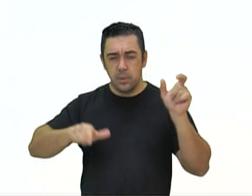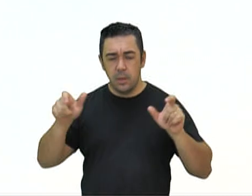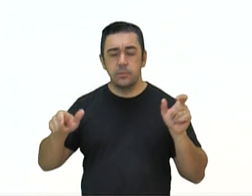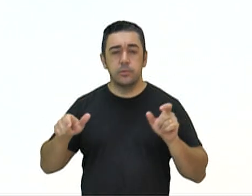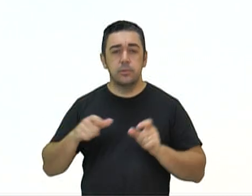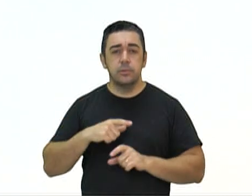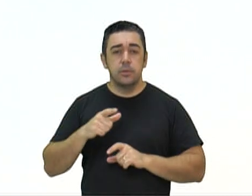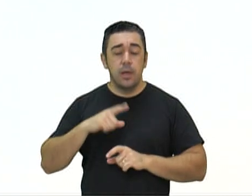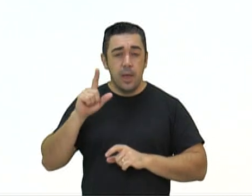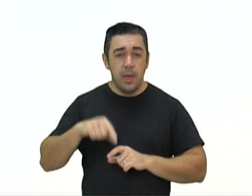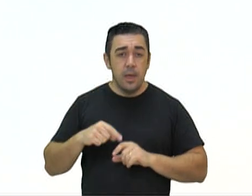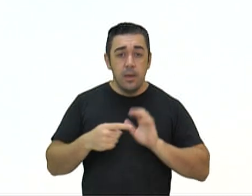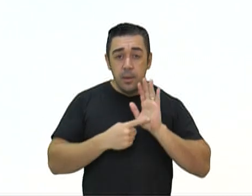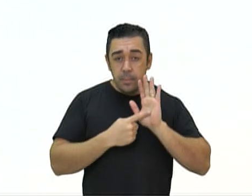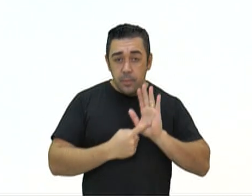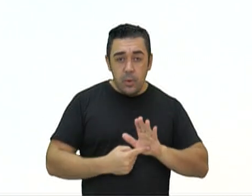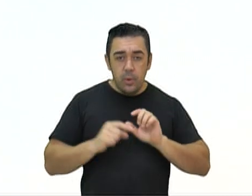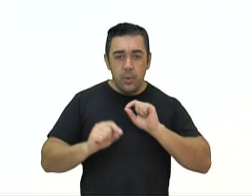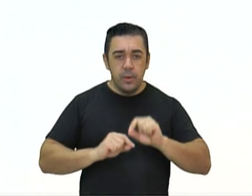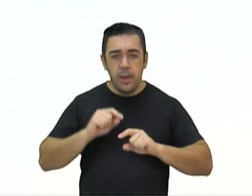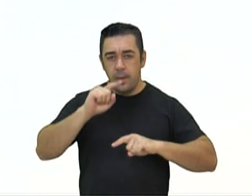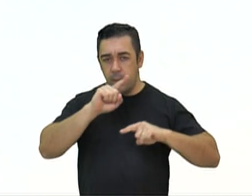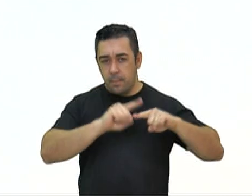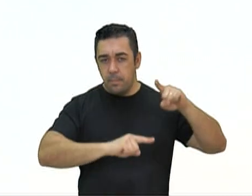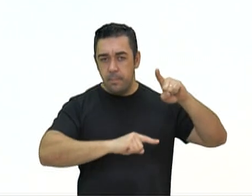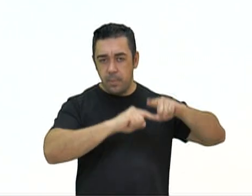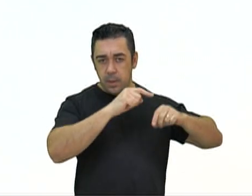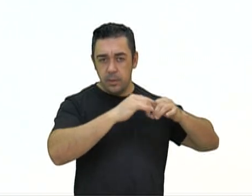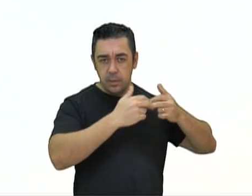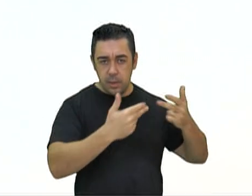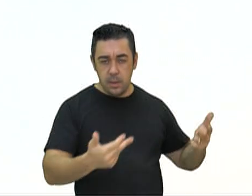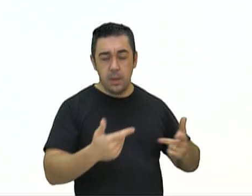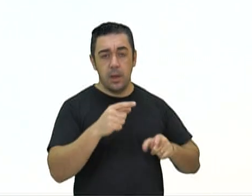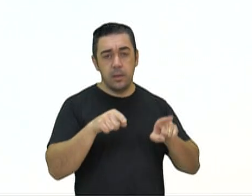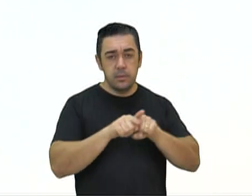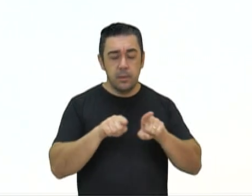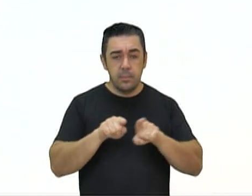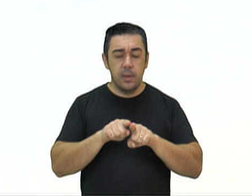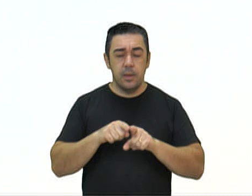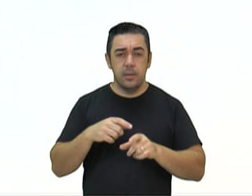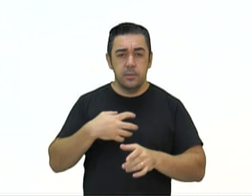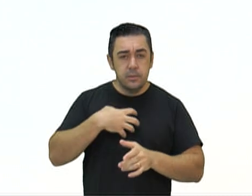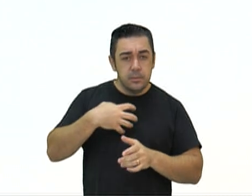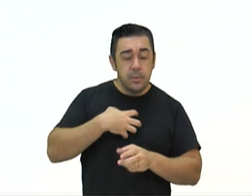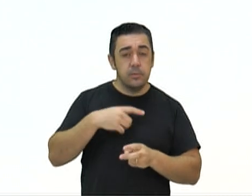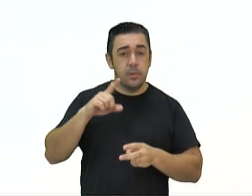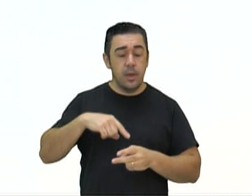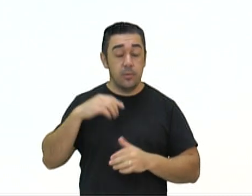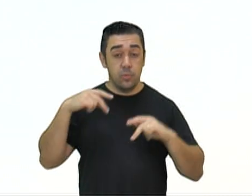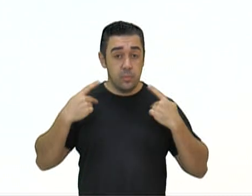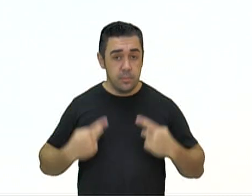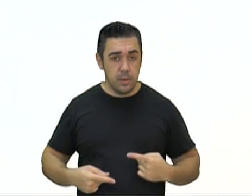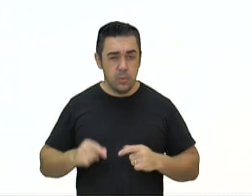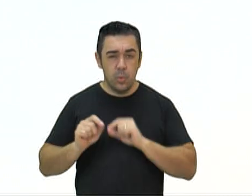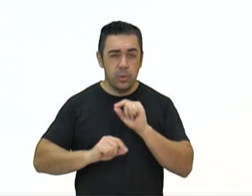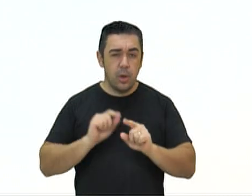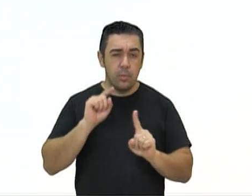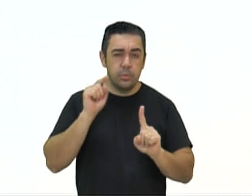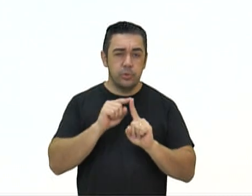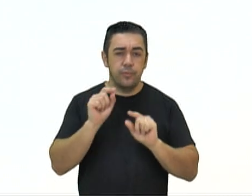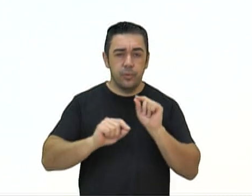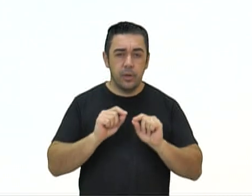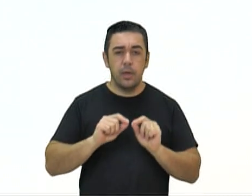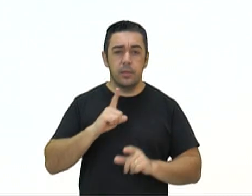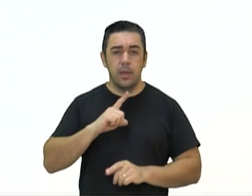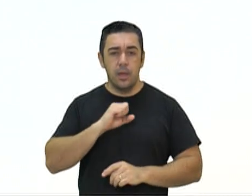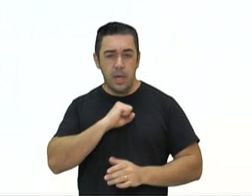duendes. Enfatizam a parte material, sensorial e ética do ser humano. Tem por objetivo a realização do herói ou